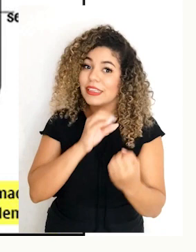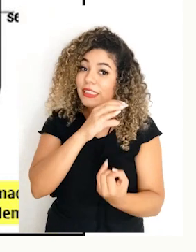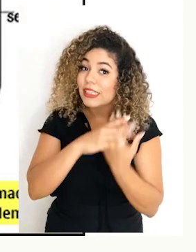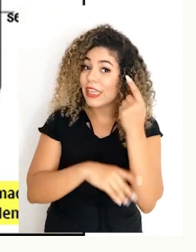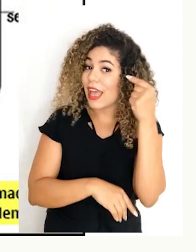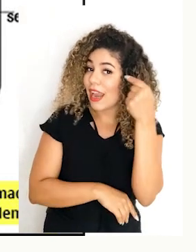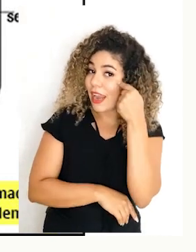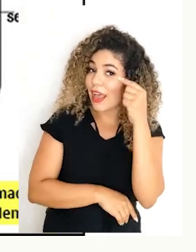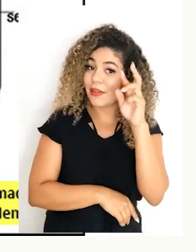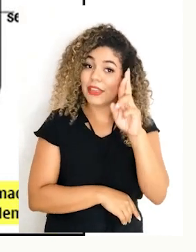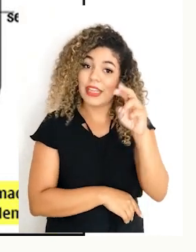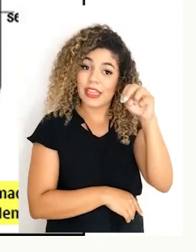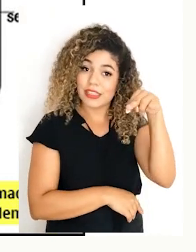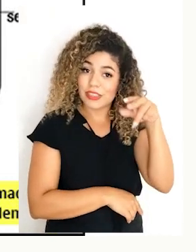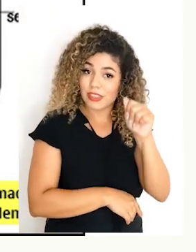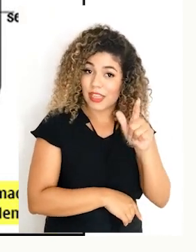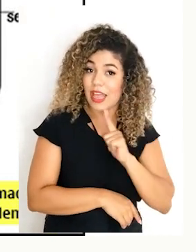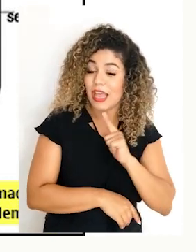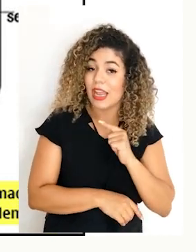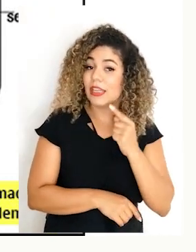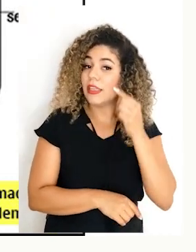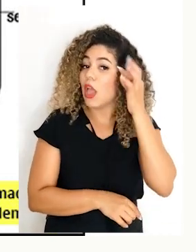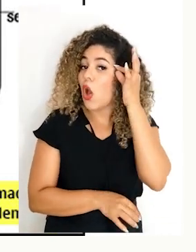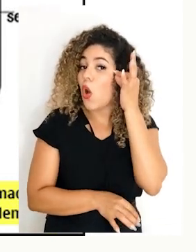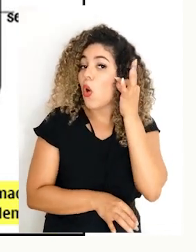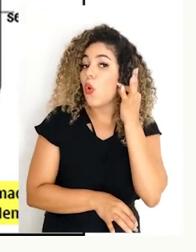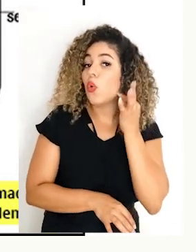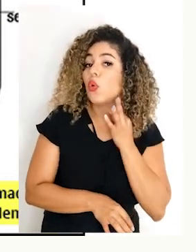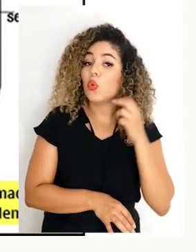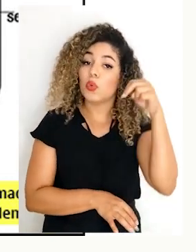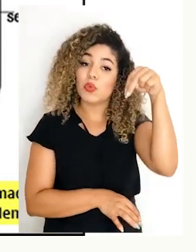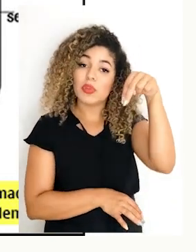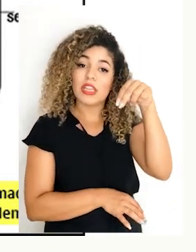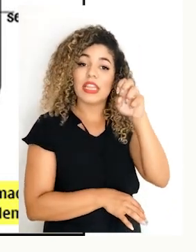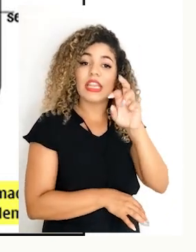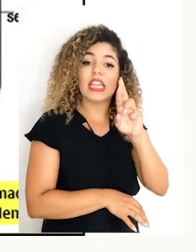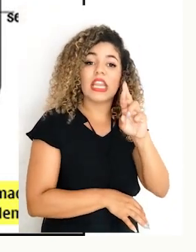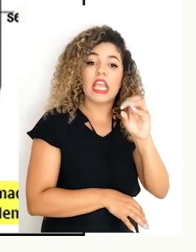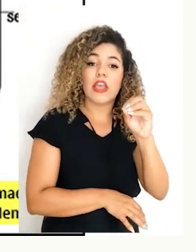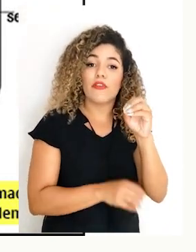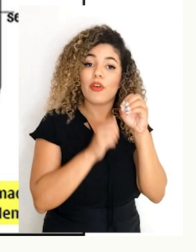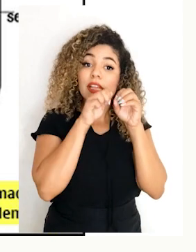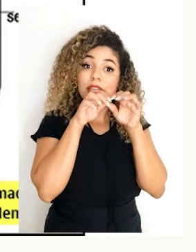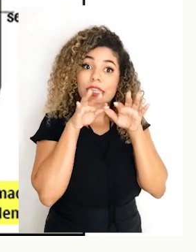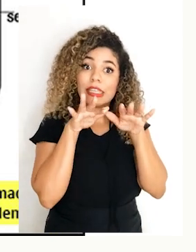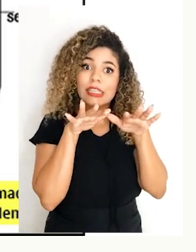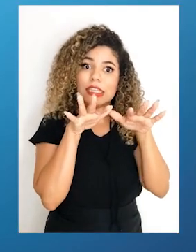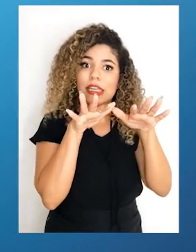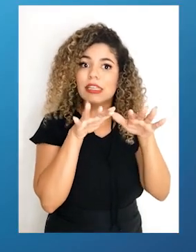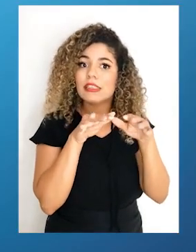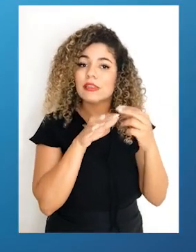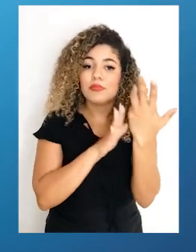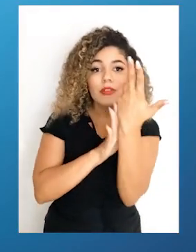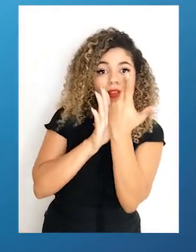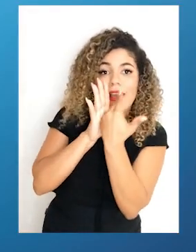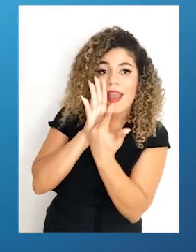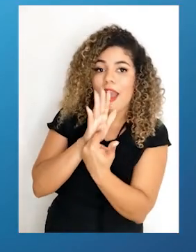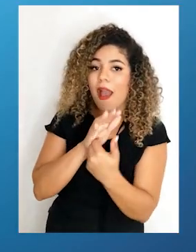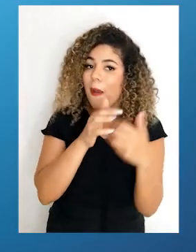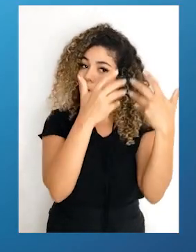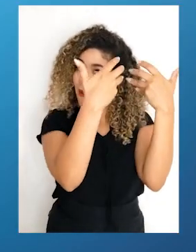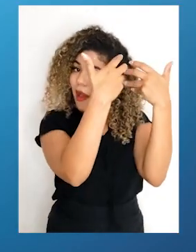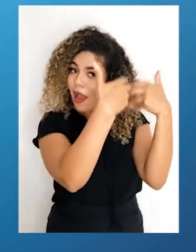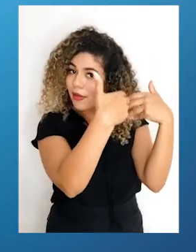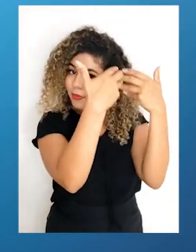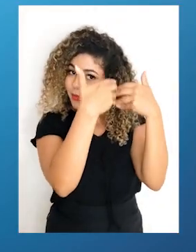óptico, que faz o quê? A transmissão dessa mensagem, dessa imagem formada, para o sistema nervoso central. Cabe ao cérebro interpretar essa